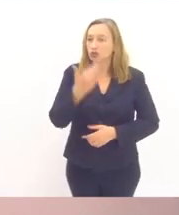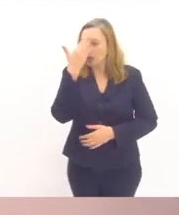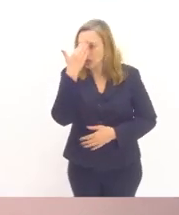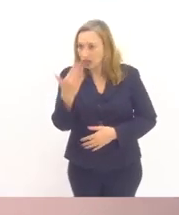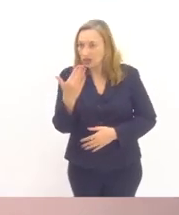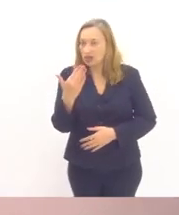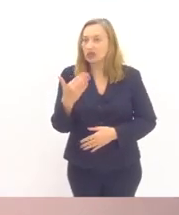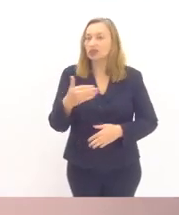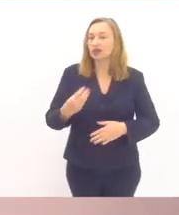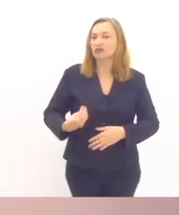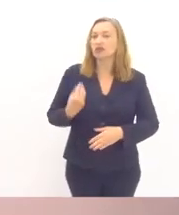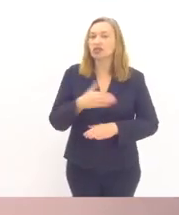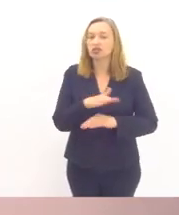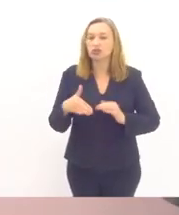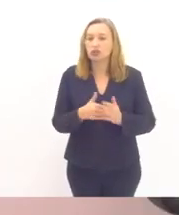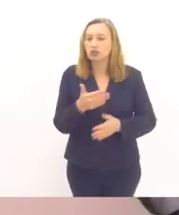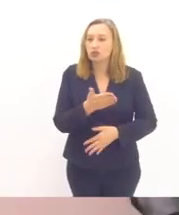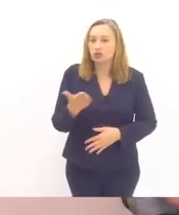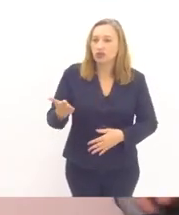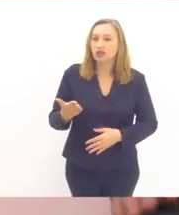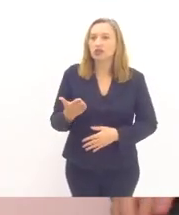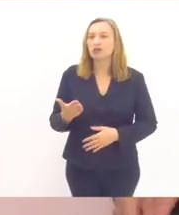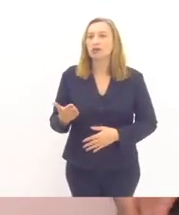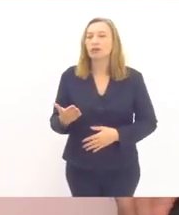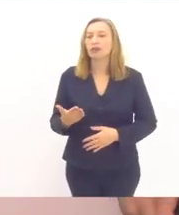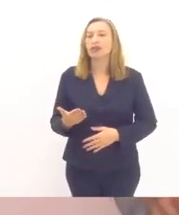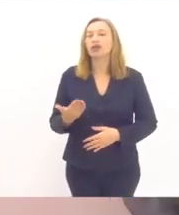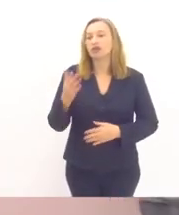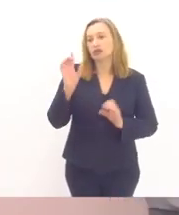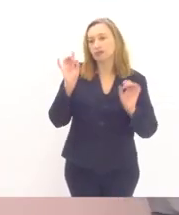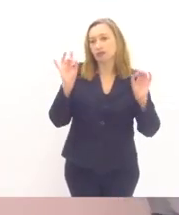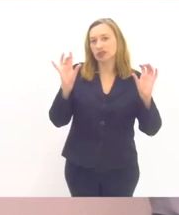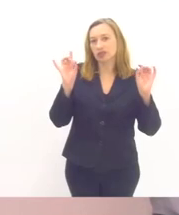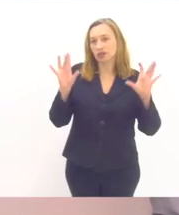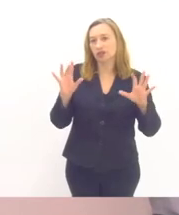agradeço a presença de todas, todos e todas, agradeço especialmente